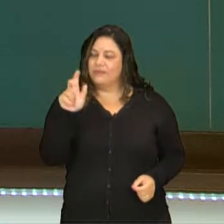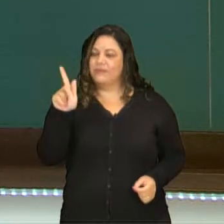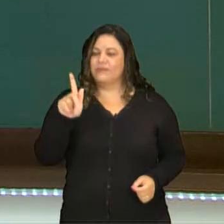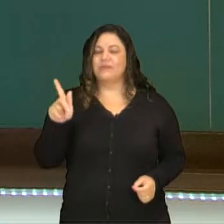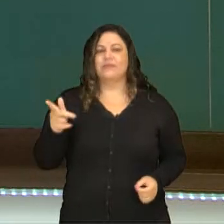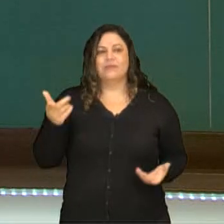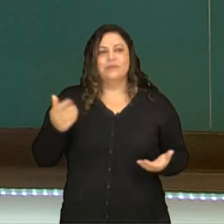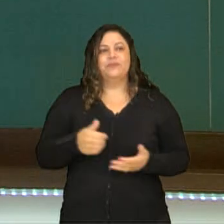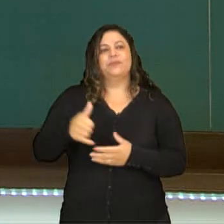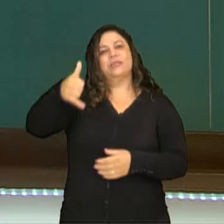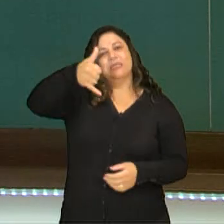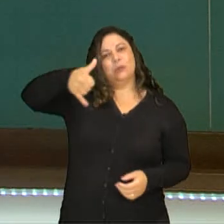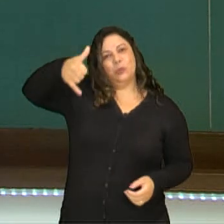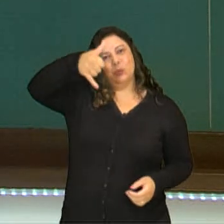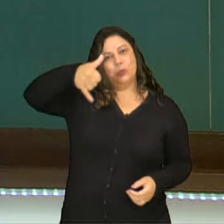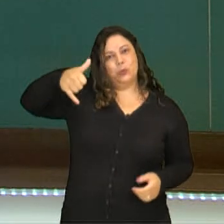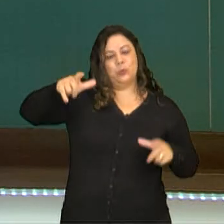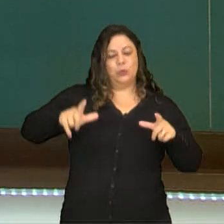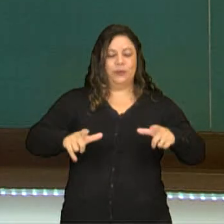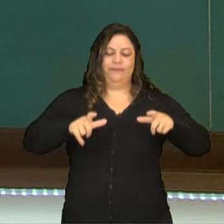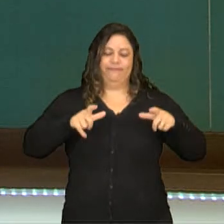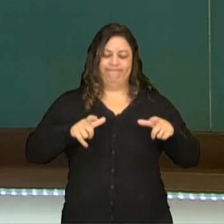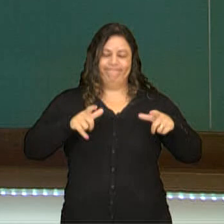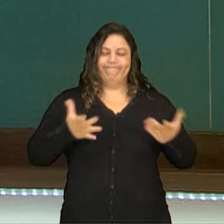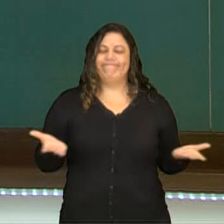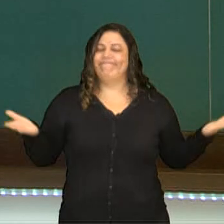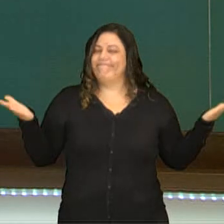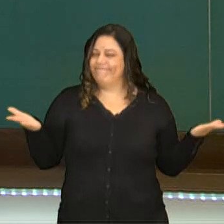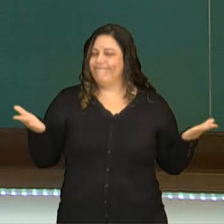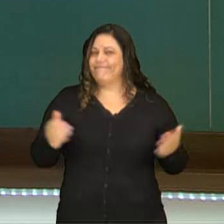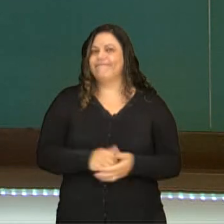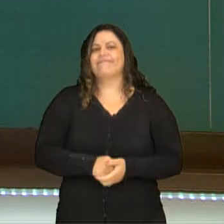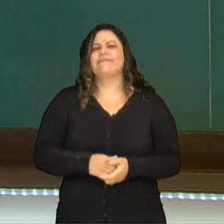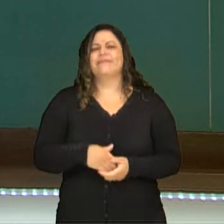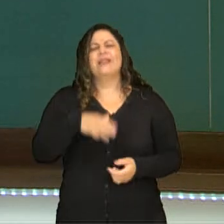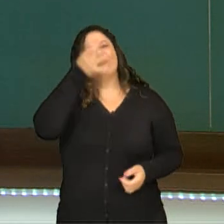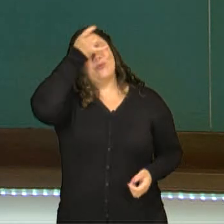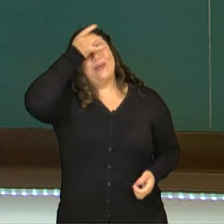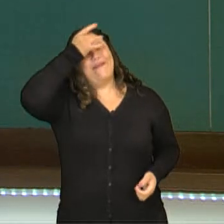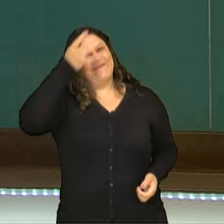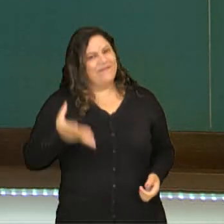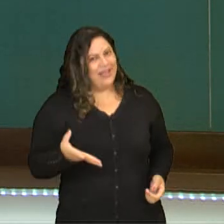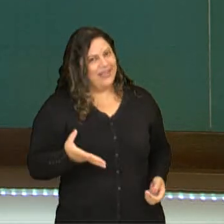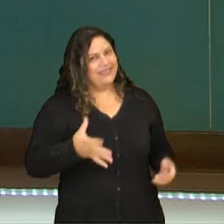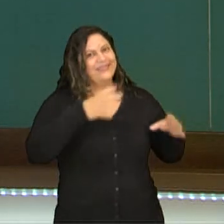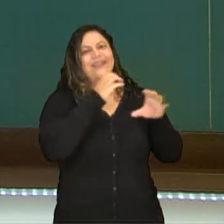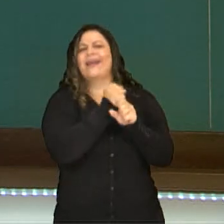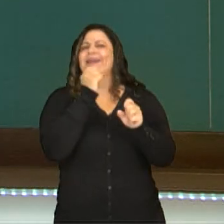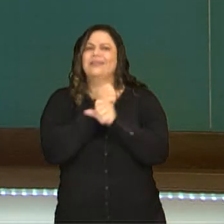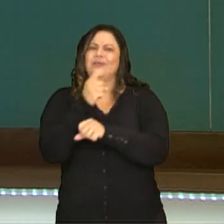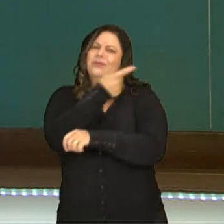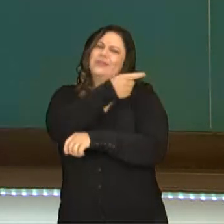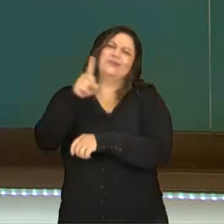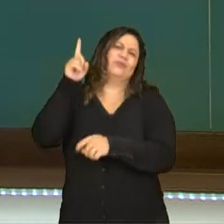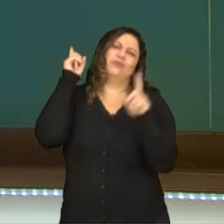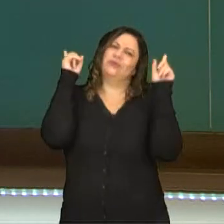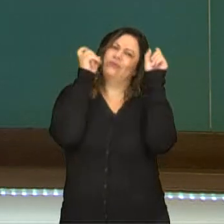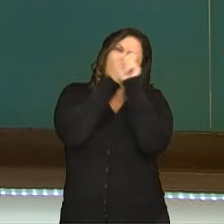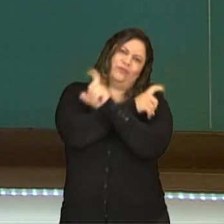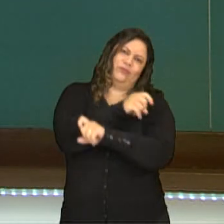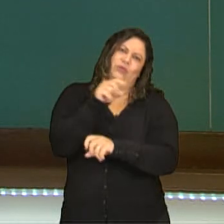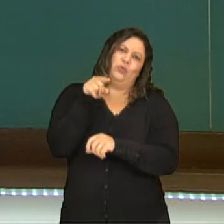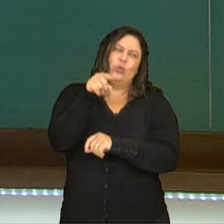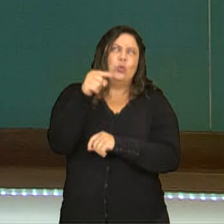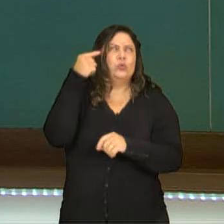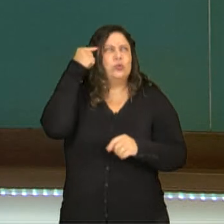9,5 gramas de gordura neste prato. Viu como é tranquilo? As contas, na verdade, elas não são difíceis. Nós só precisamos